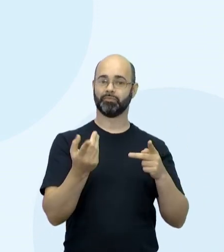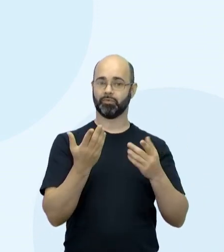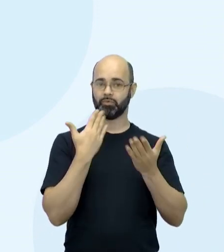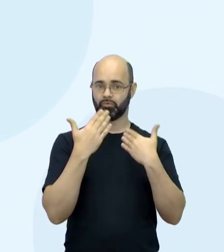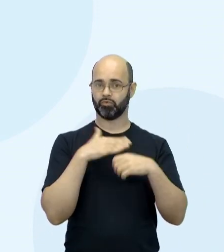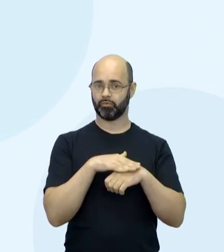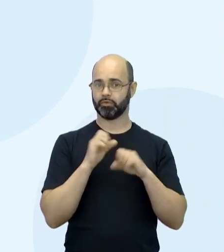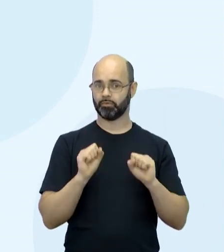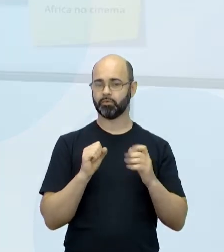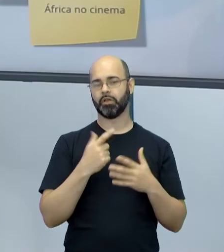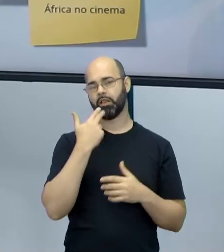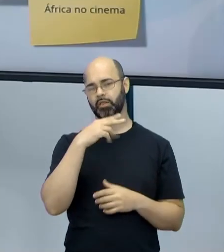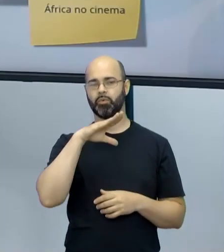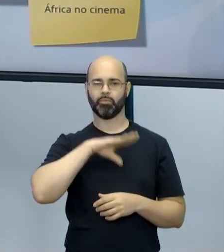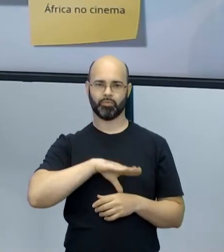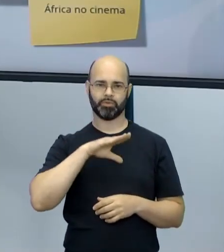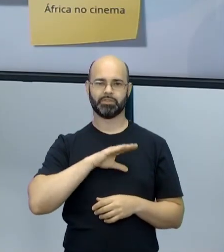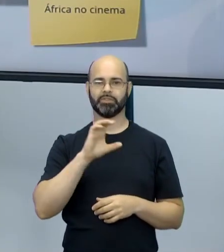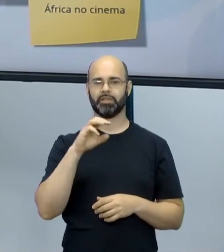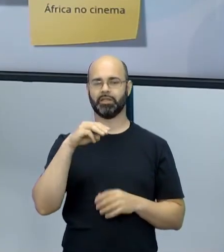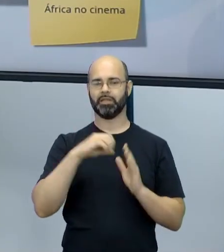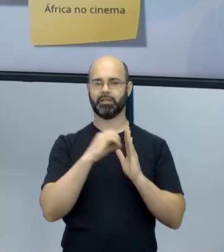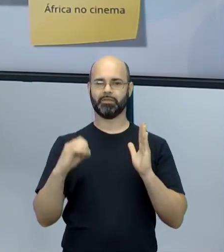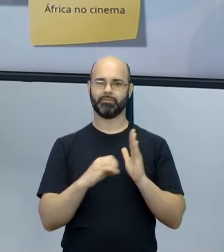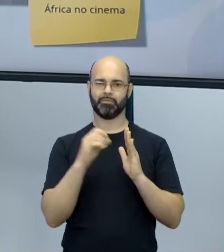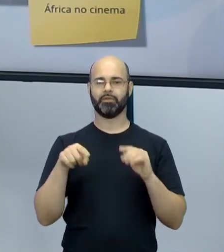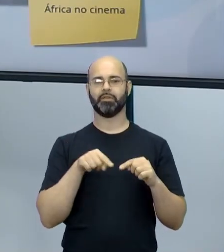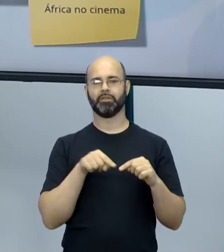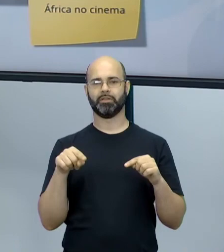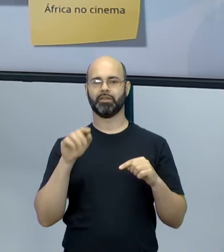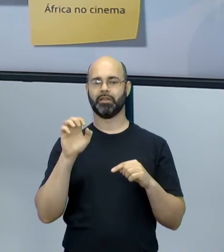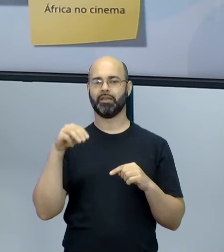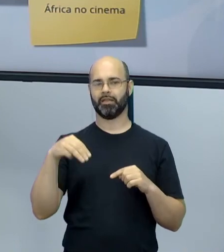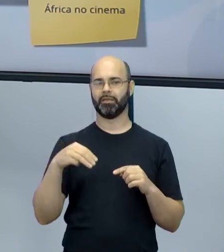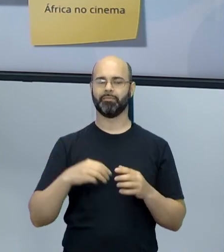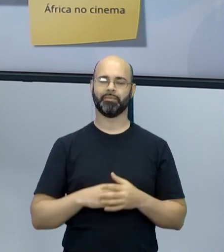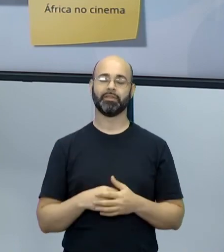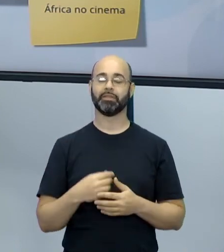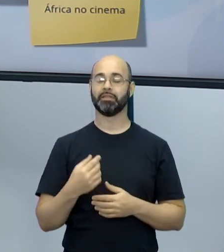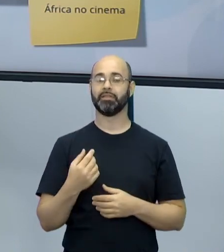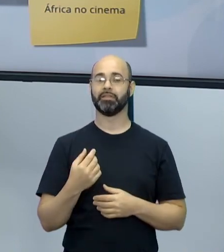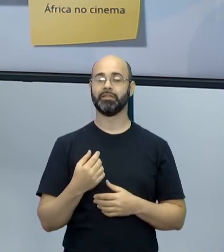posso dizer, língua portuguesa CMSP_EM. Língua portuguesa